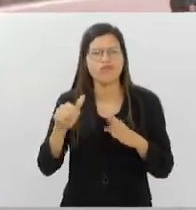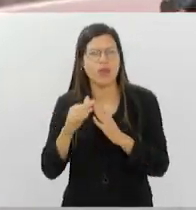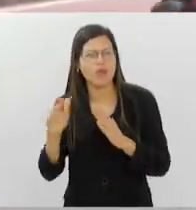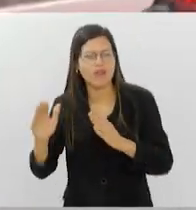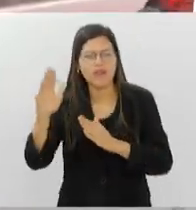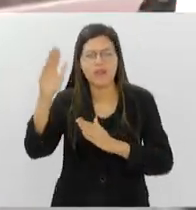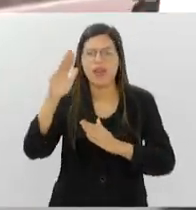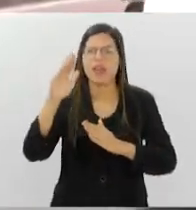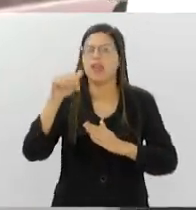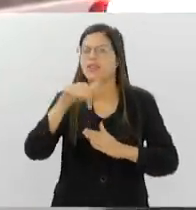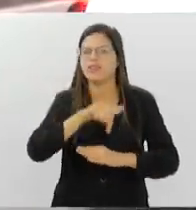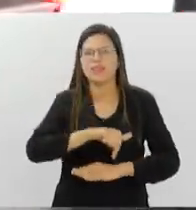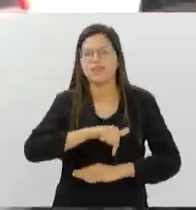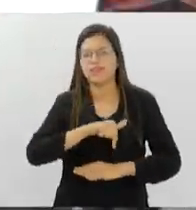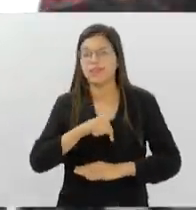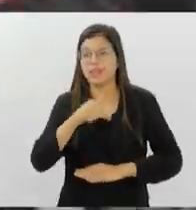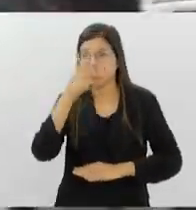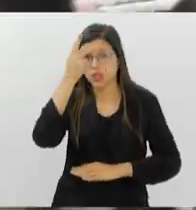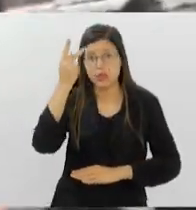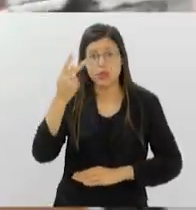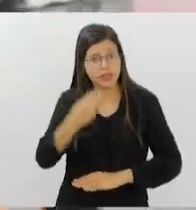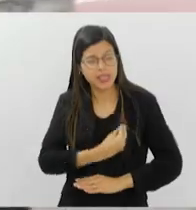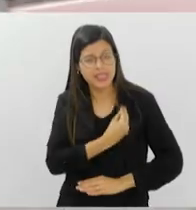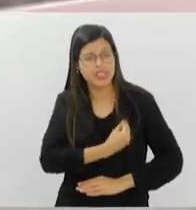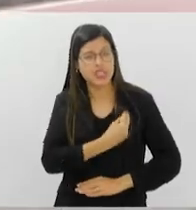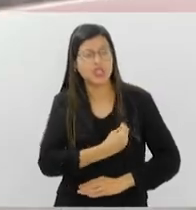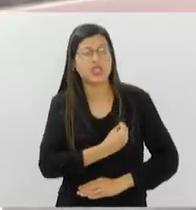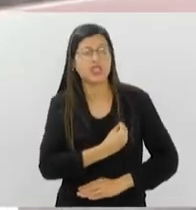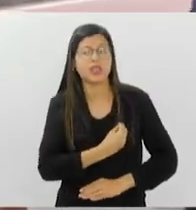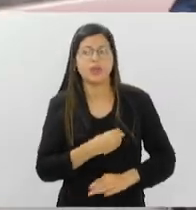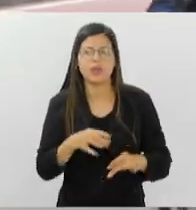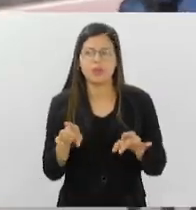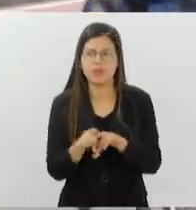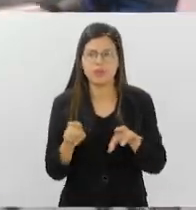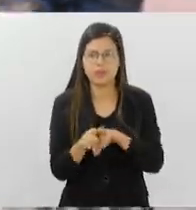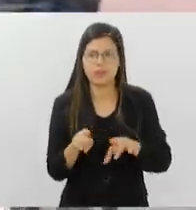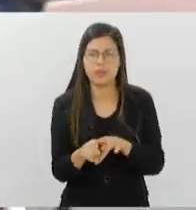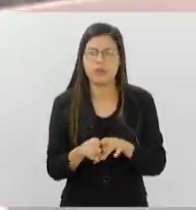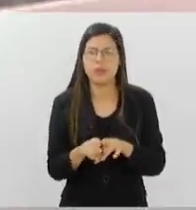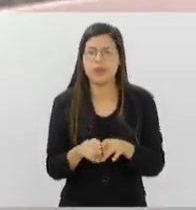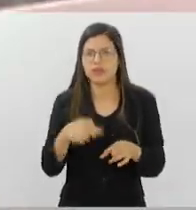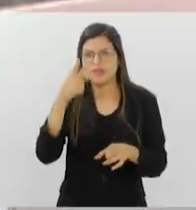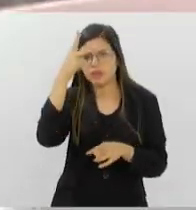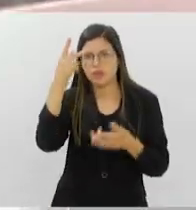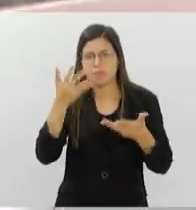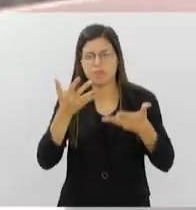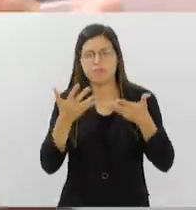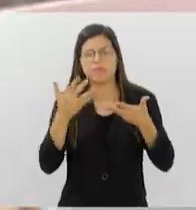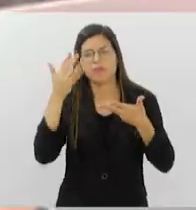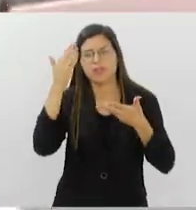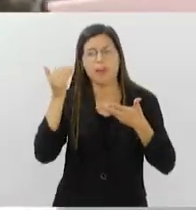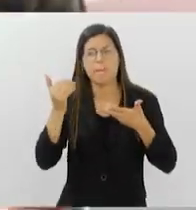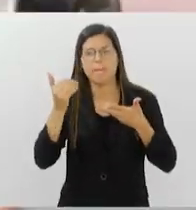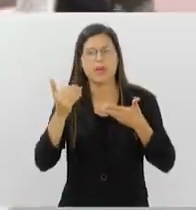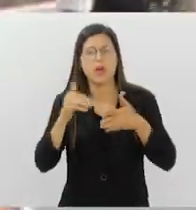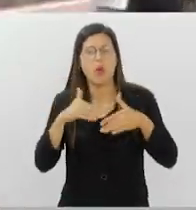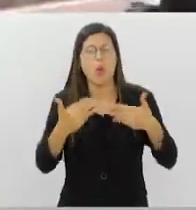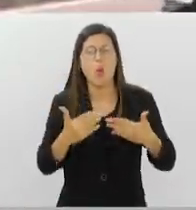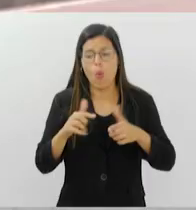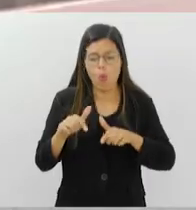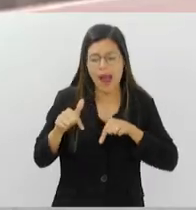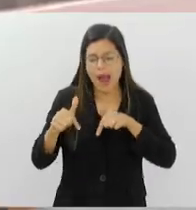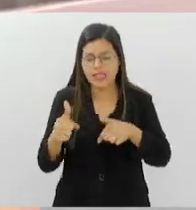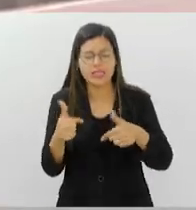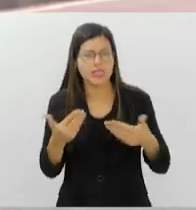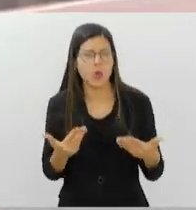sou da Rocinha essas pessoas existiam E acima de tudo o que essas pessoas queriam saber era qual é o caminho onde